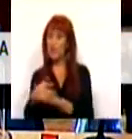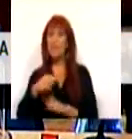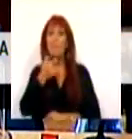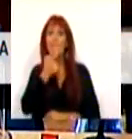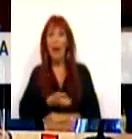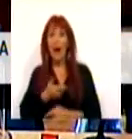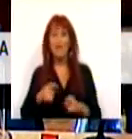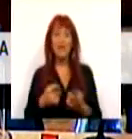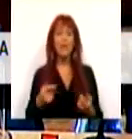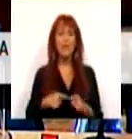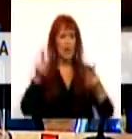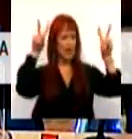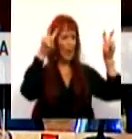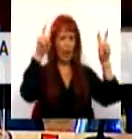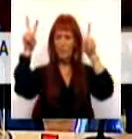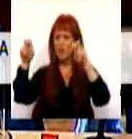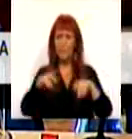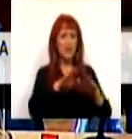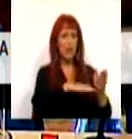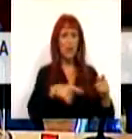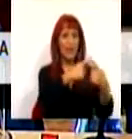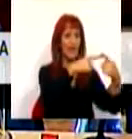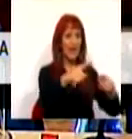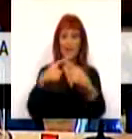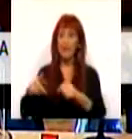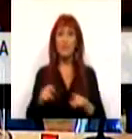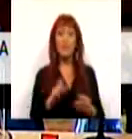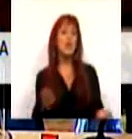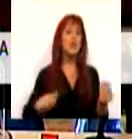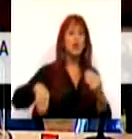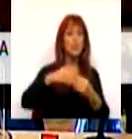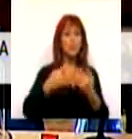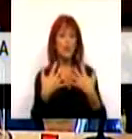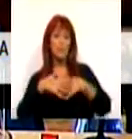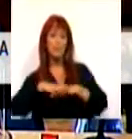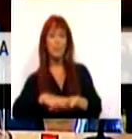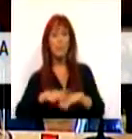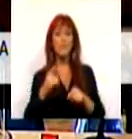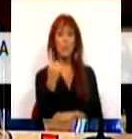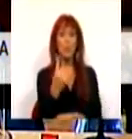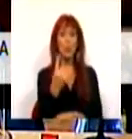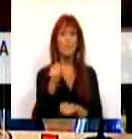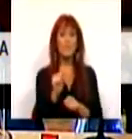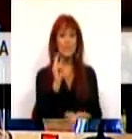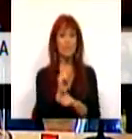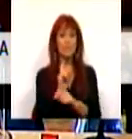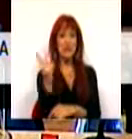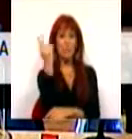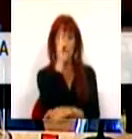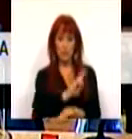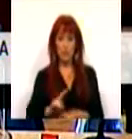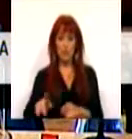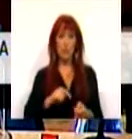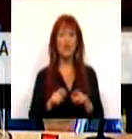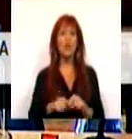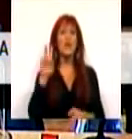Mafra, com temáticas e coleções diferenciadas, mas complementares e integradas num mesmo museu. A